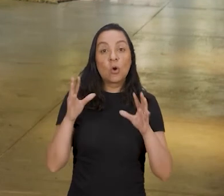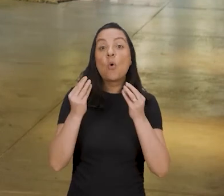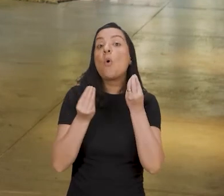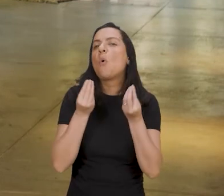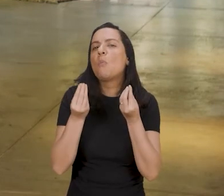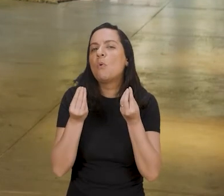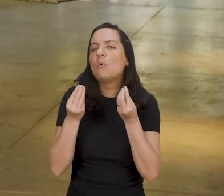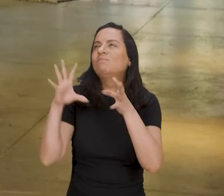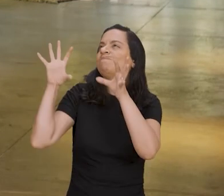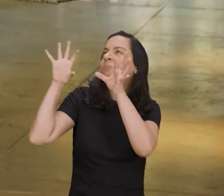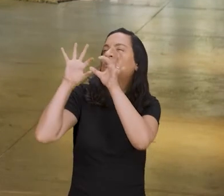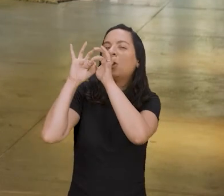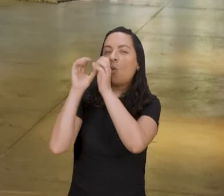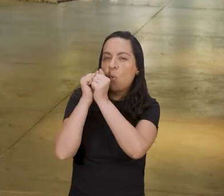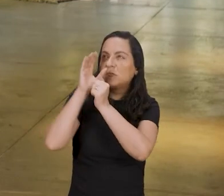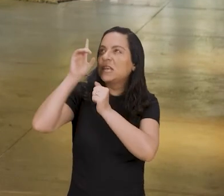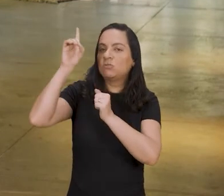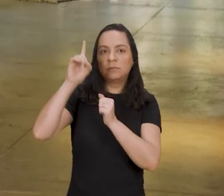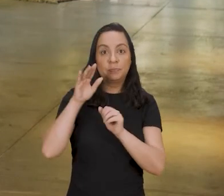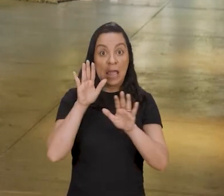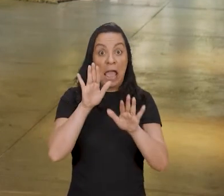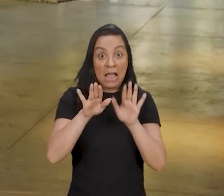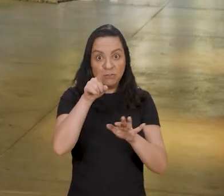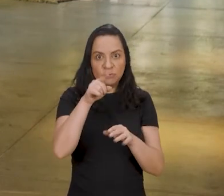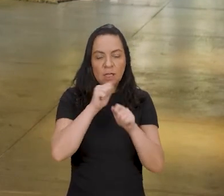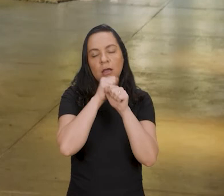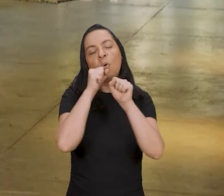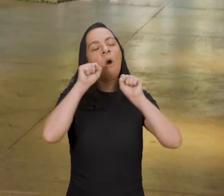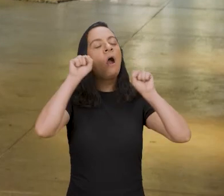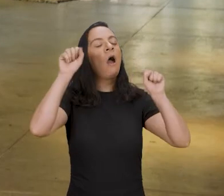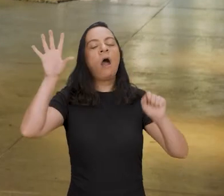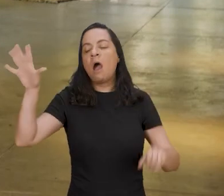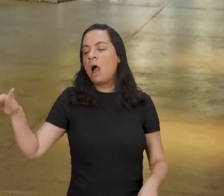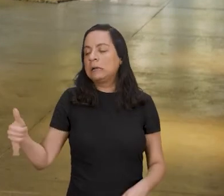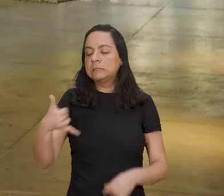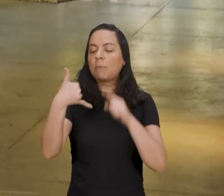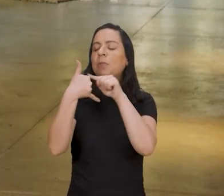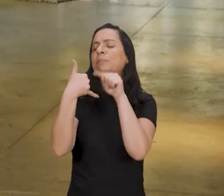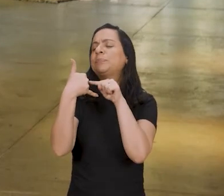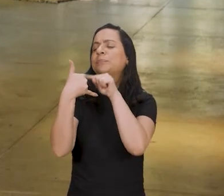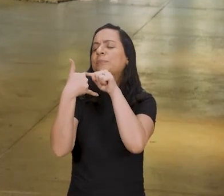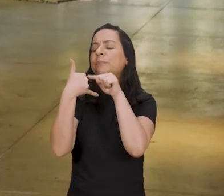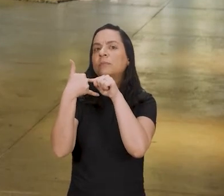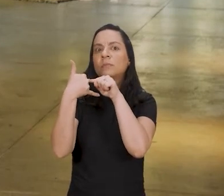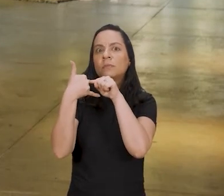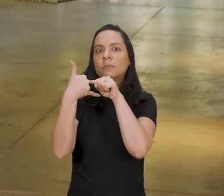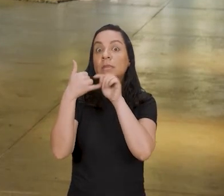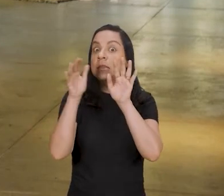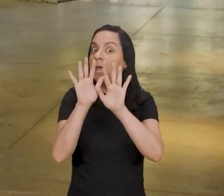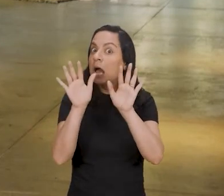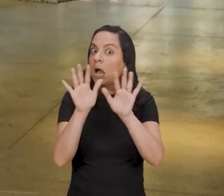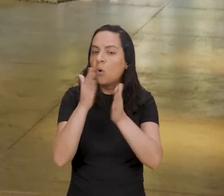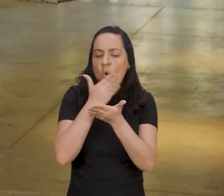com Deus. Tem gente que acorda e já vai para o WhatsApp. Tem gente que acorda e já vai para o e-mail. Tem gente que... Ei,